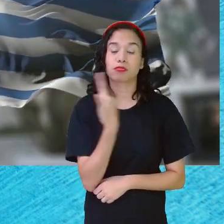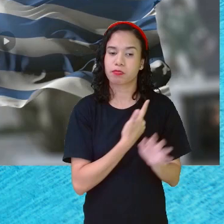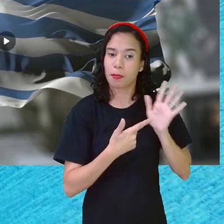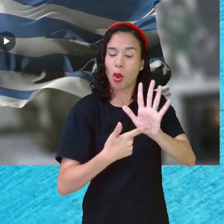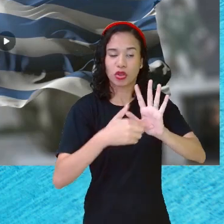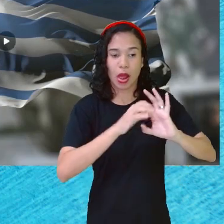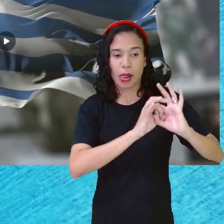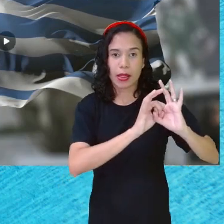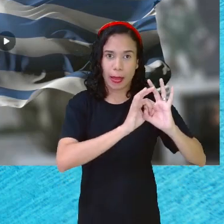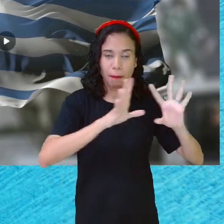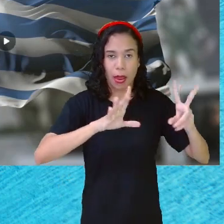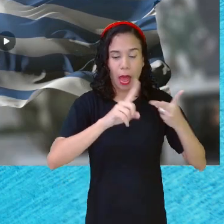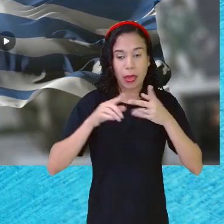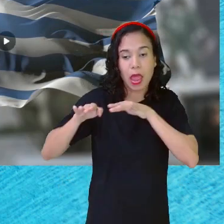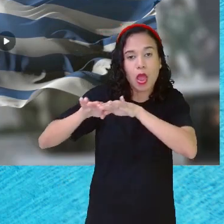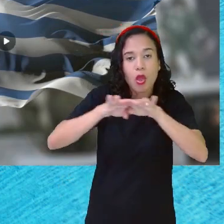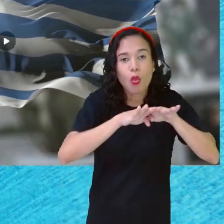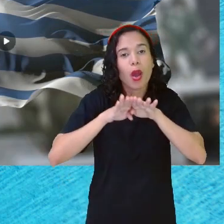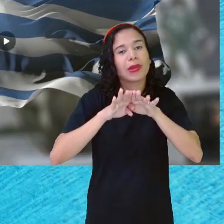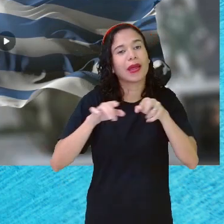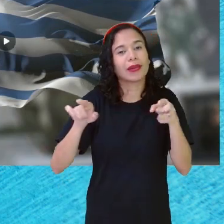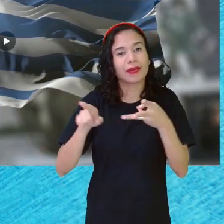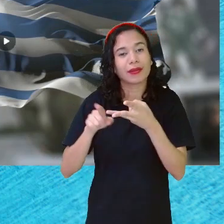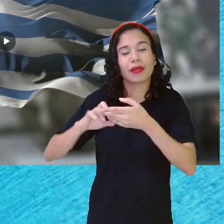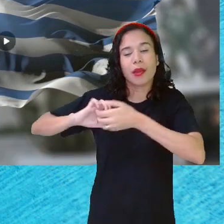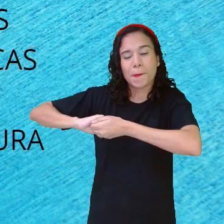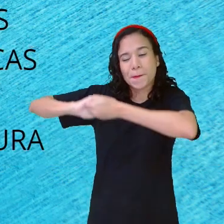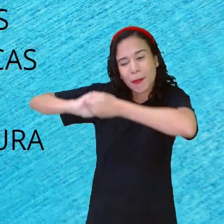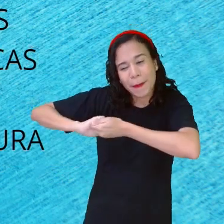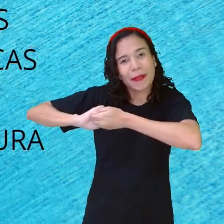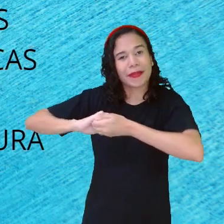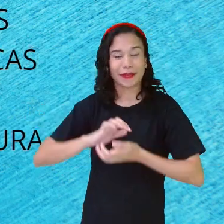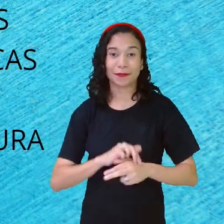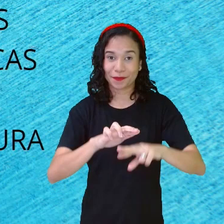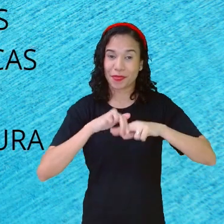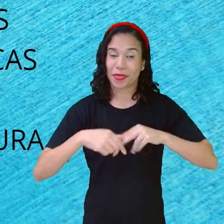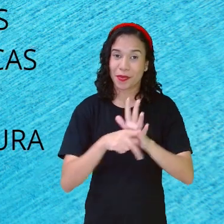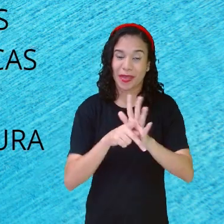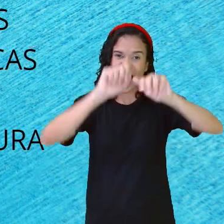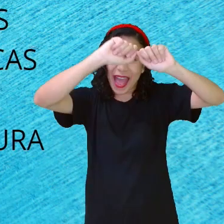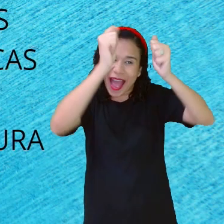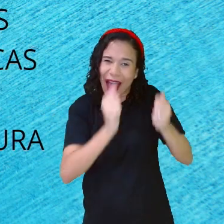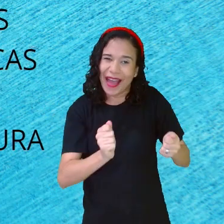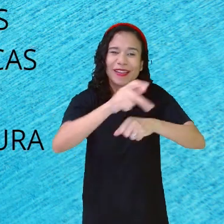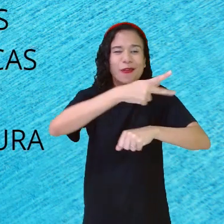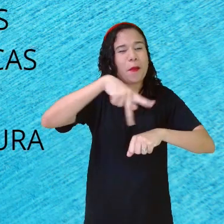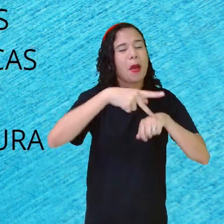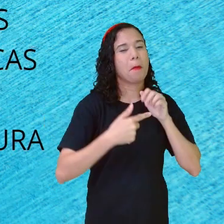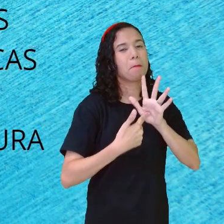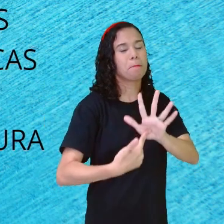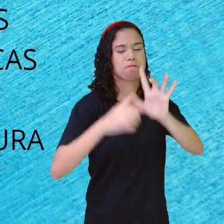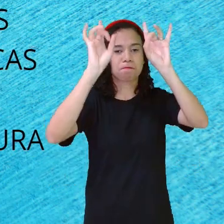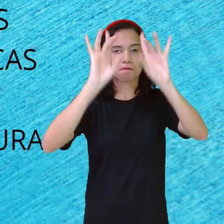de liberdade, igualdade e fraternidade. Nas artes, o país também se destaca aí,